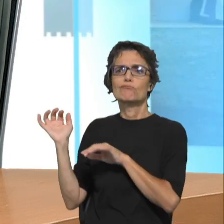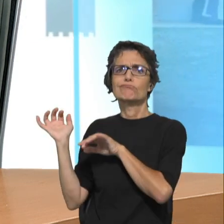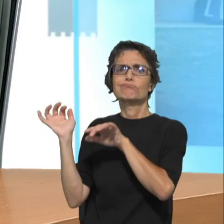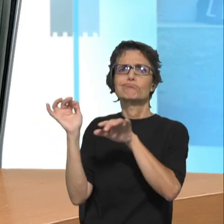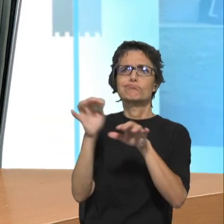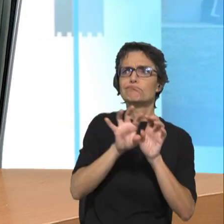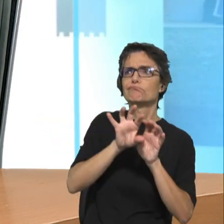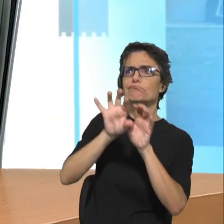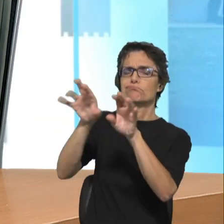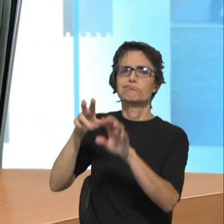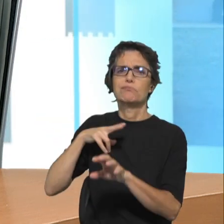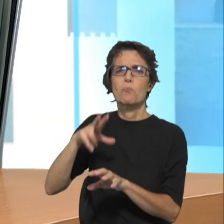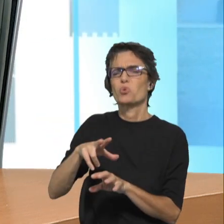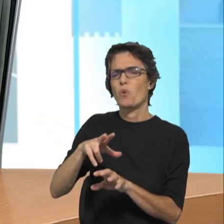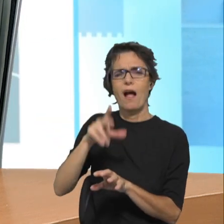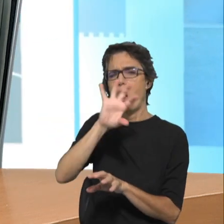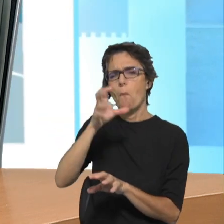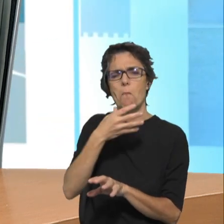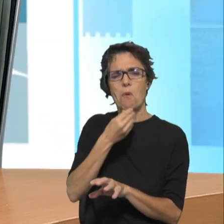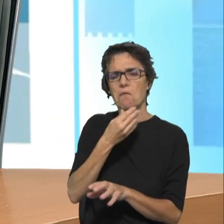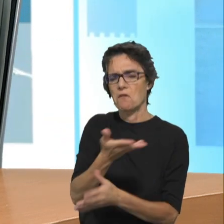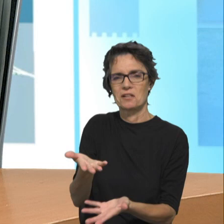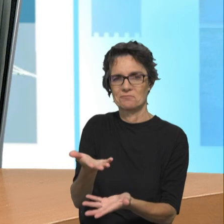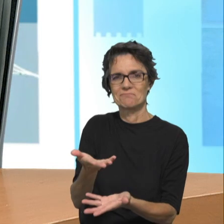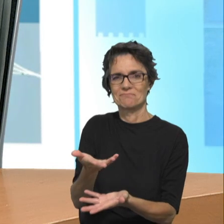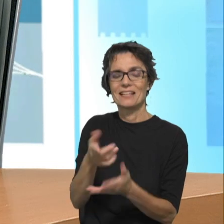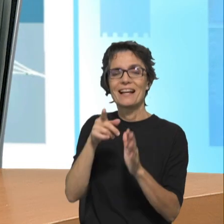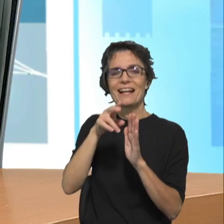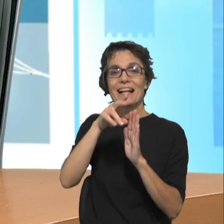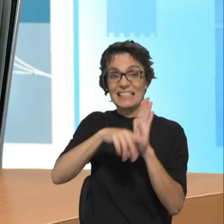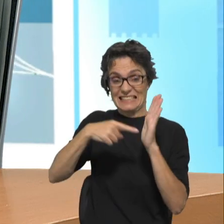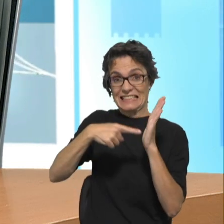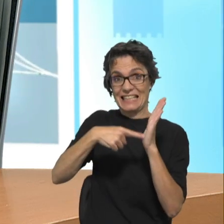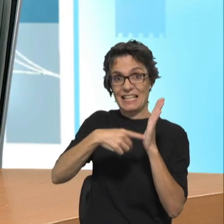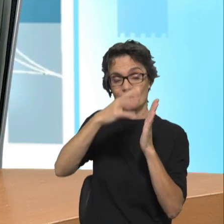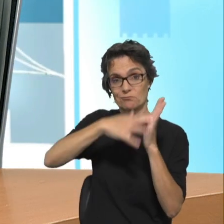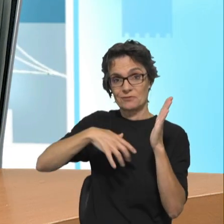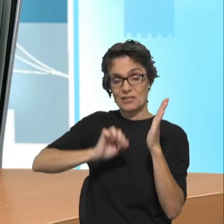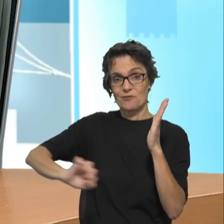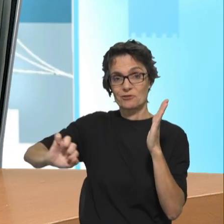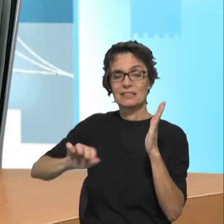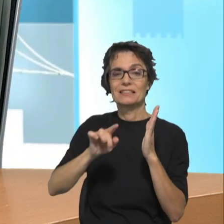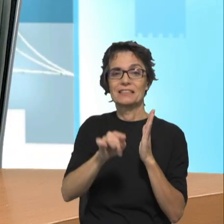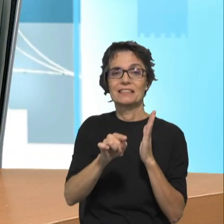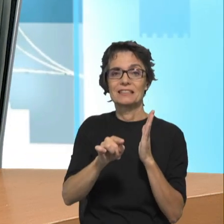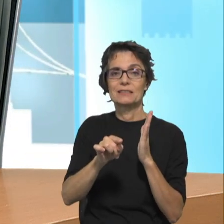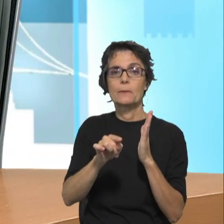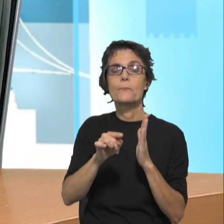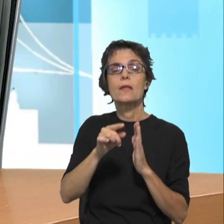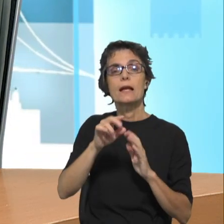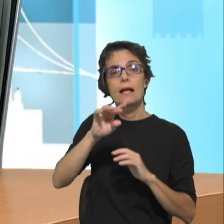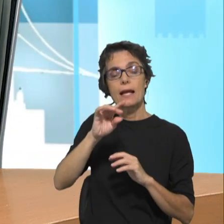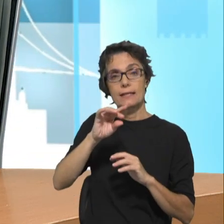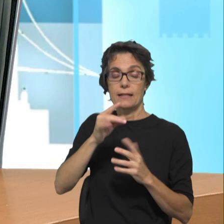está, que é no segundo dia, vai ter também a presença da professora